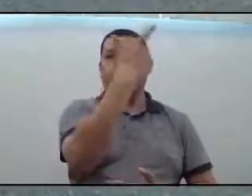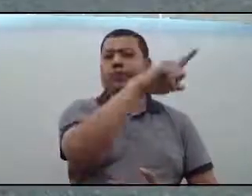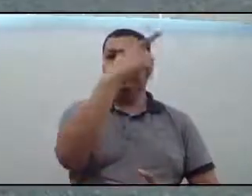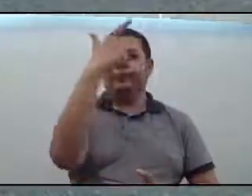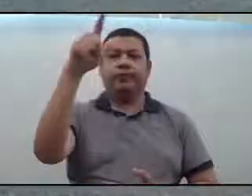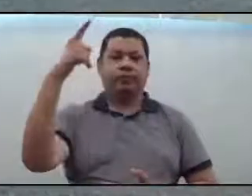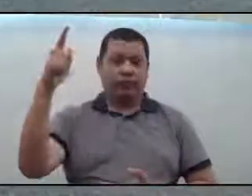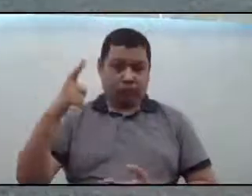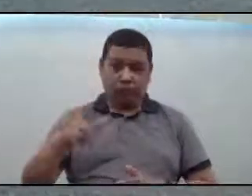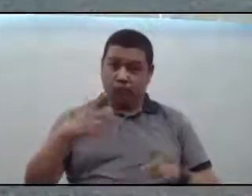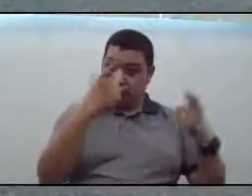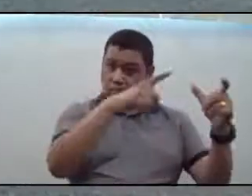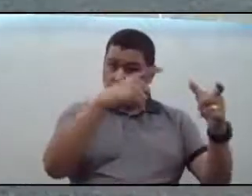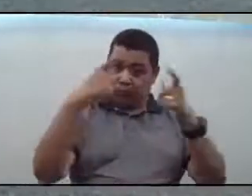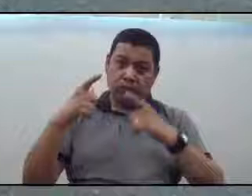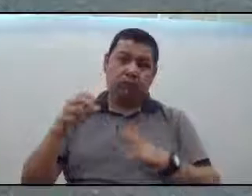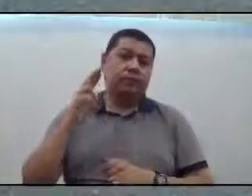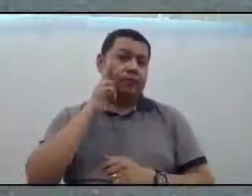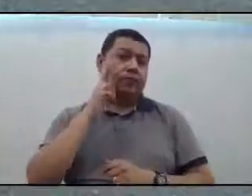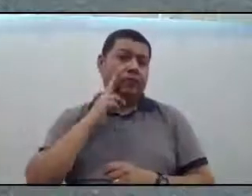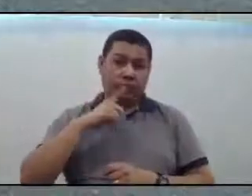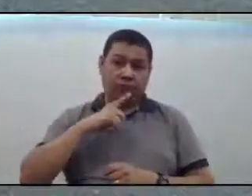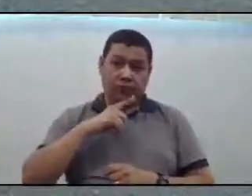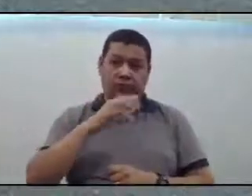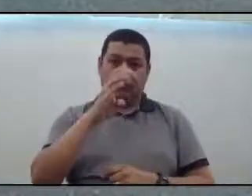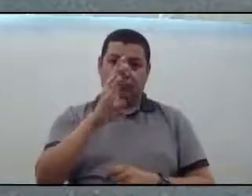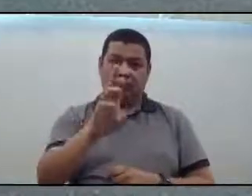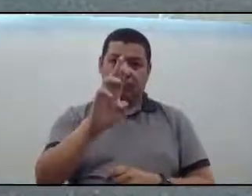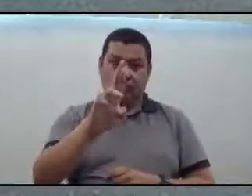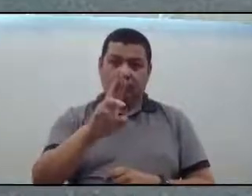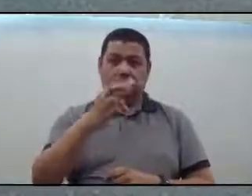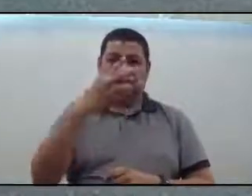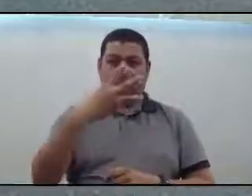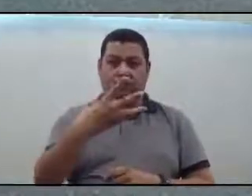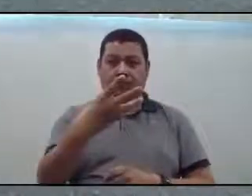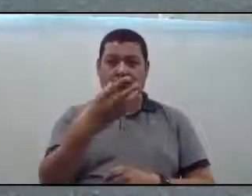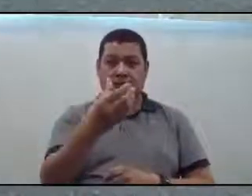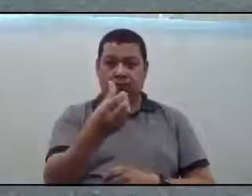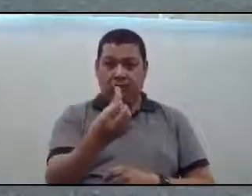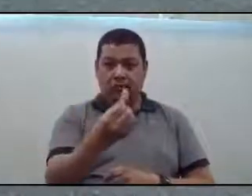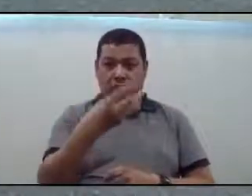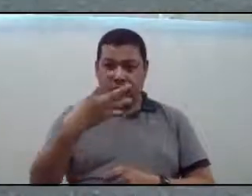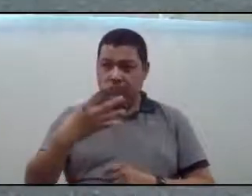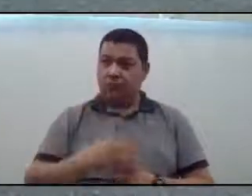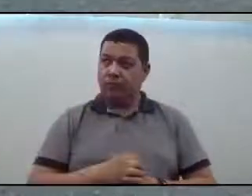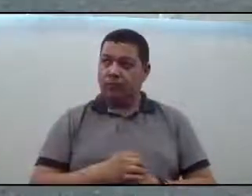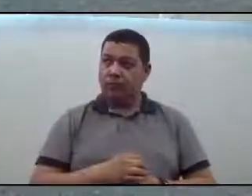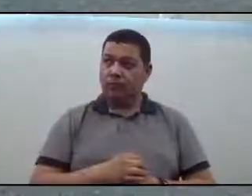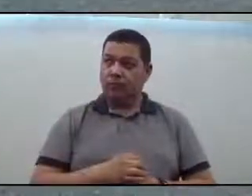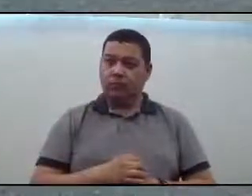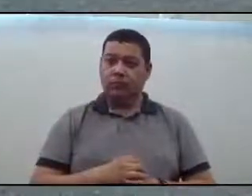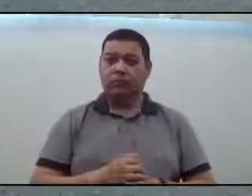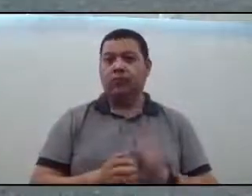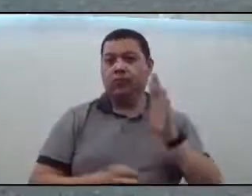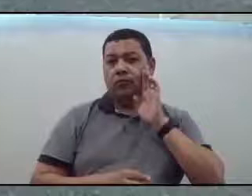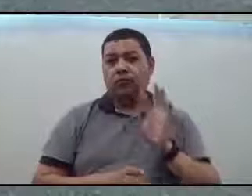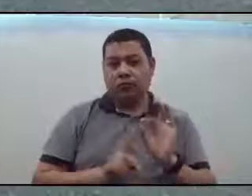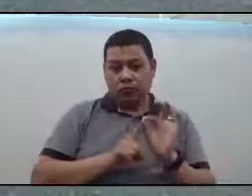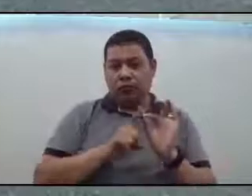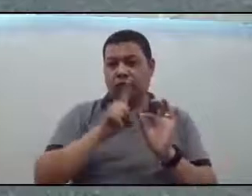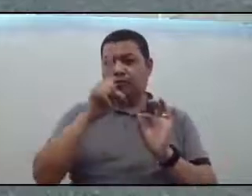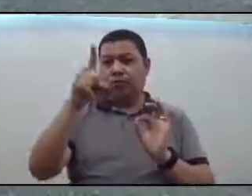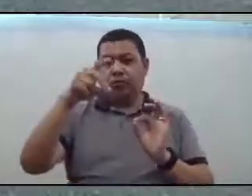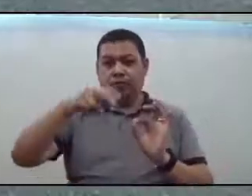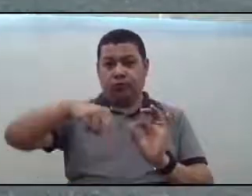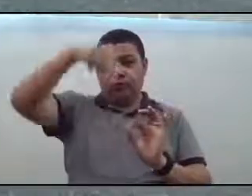passa aqui pela essa rodovia, essa BR Federal 364, que liga o estado de Rondônia de norte a sul do